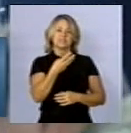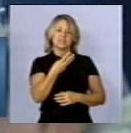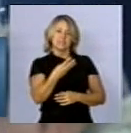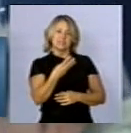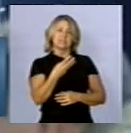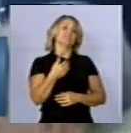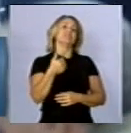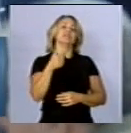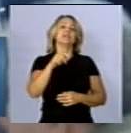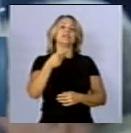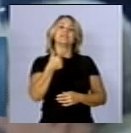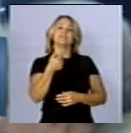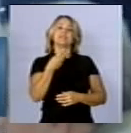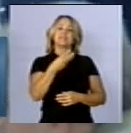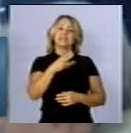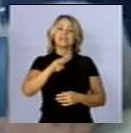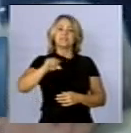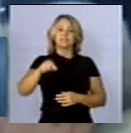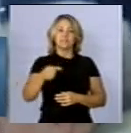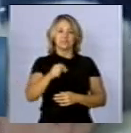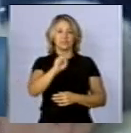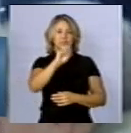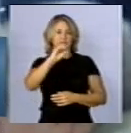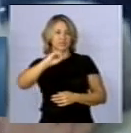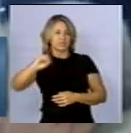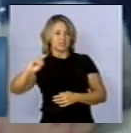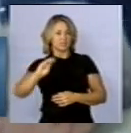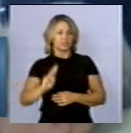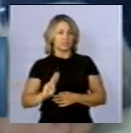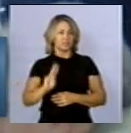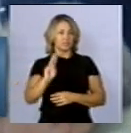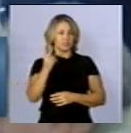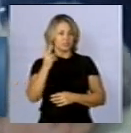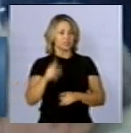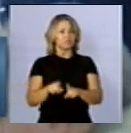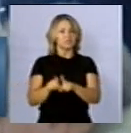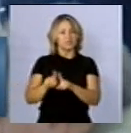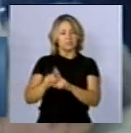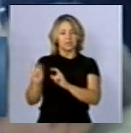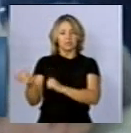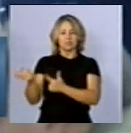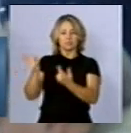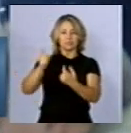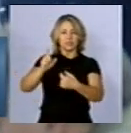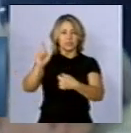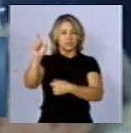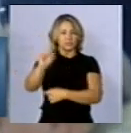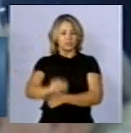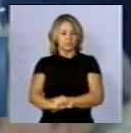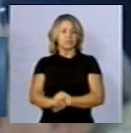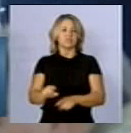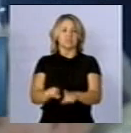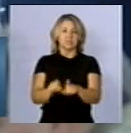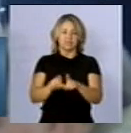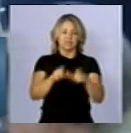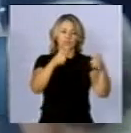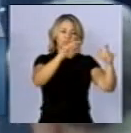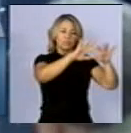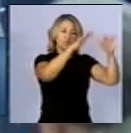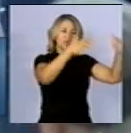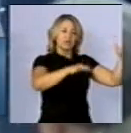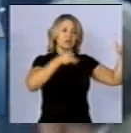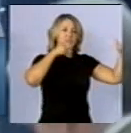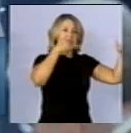13.800 volts para 380 volts e o resultado mostraram níveis de campo eletromagnético